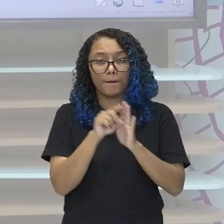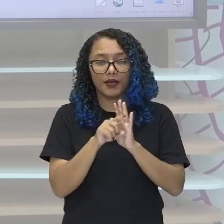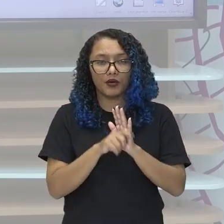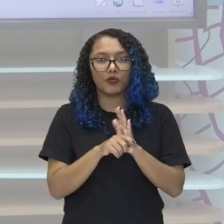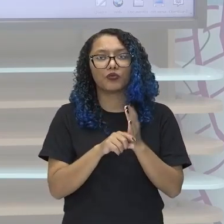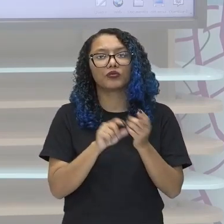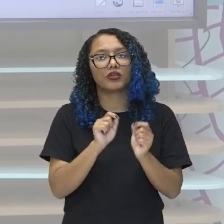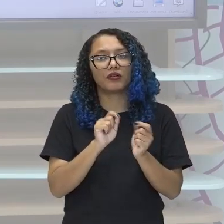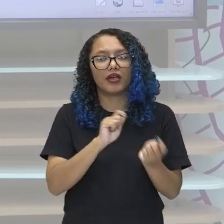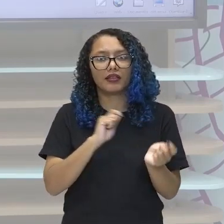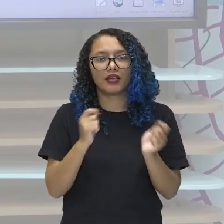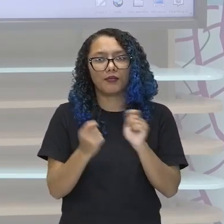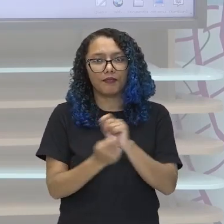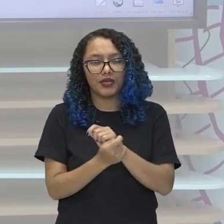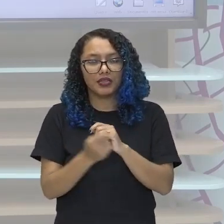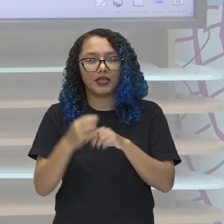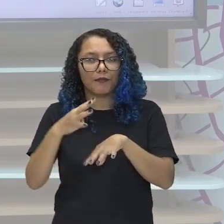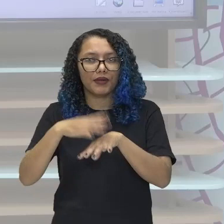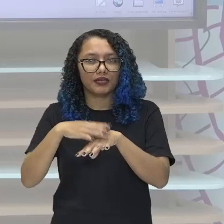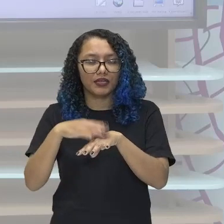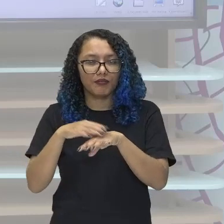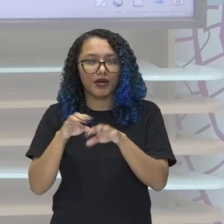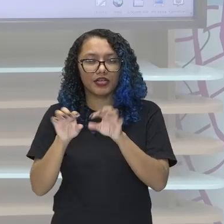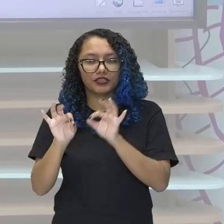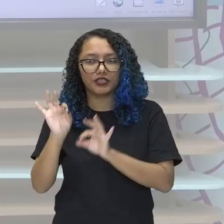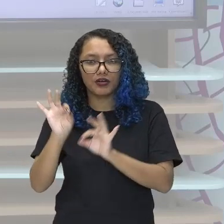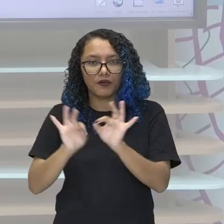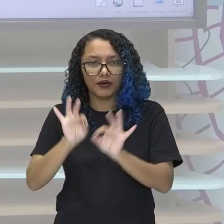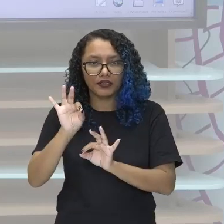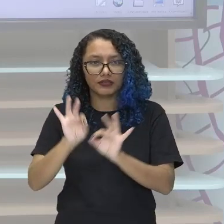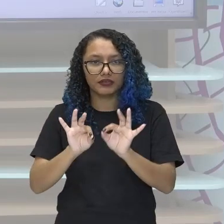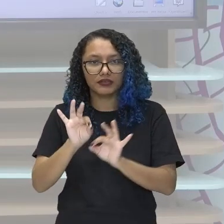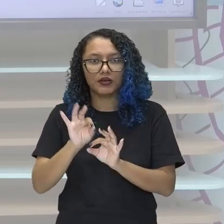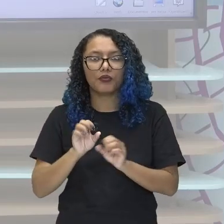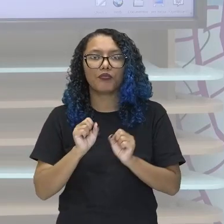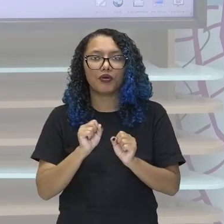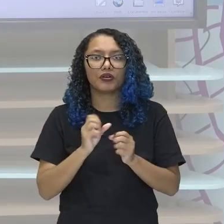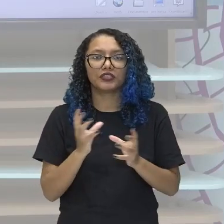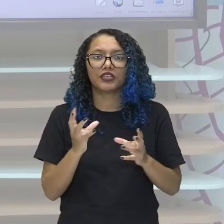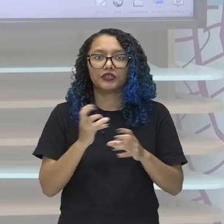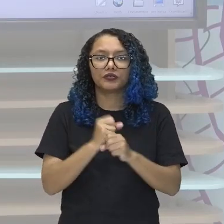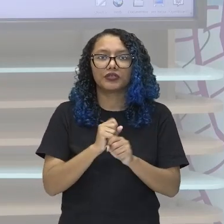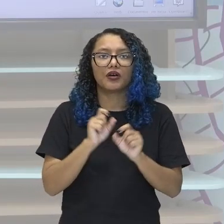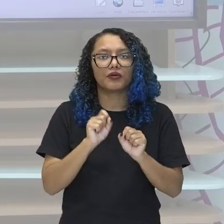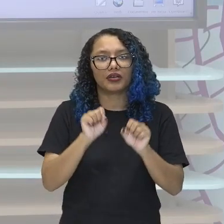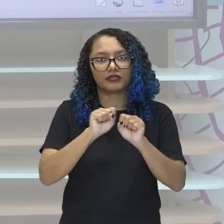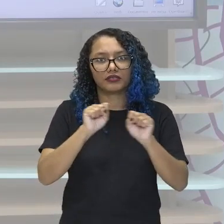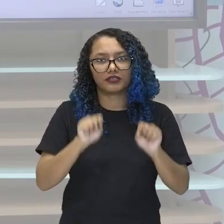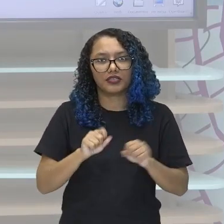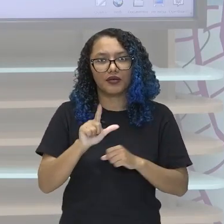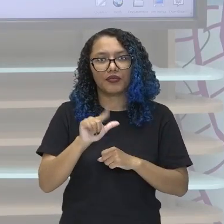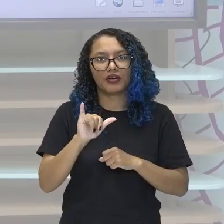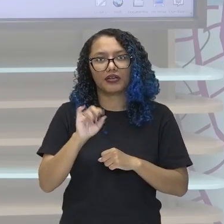linguagem matemática e a junção das duas situações nada mais é do que um sistema